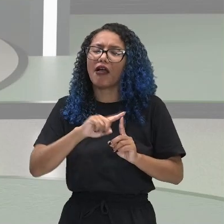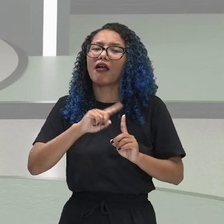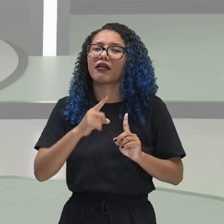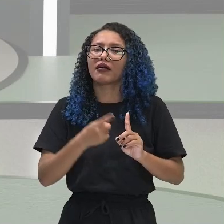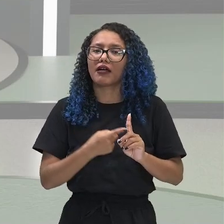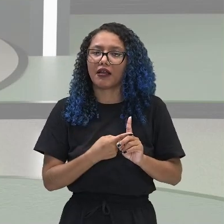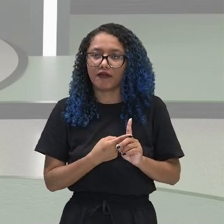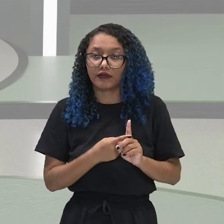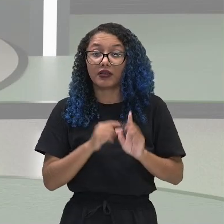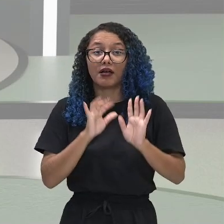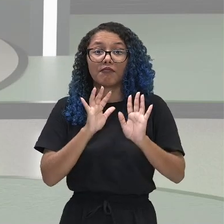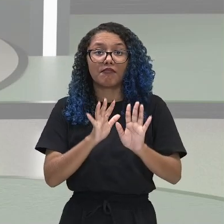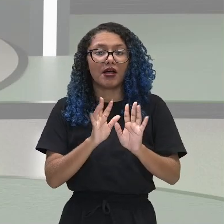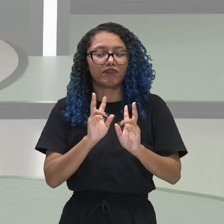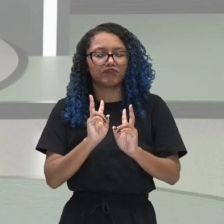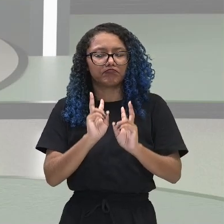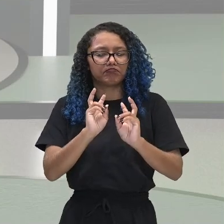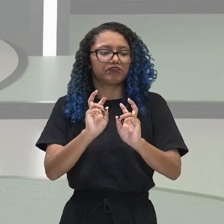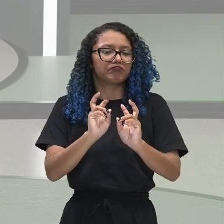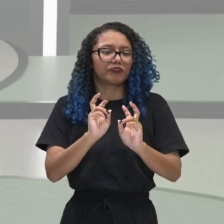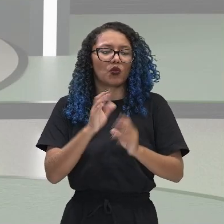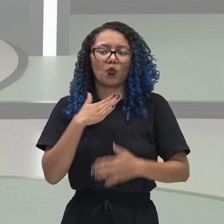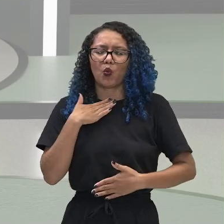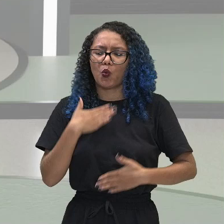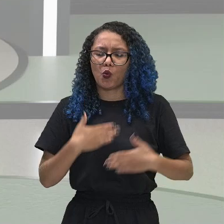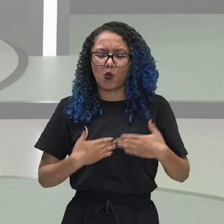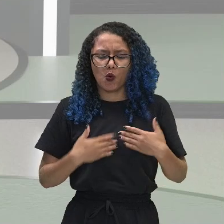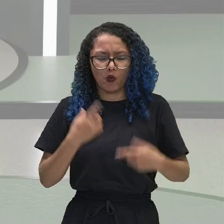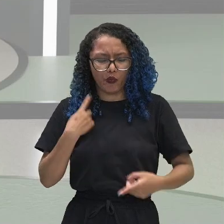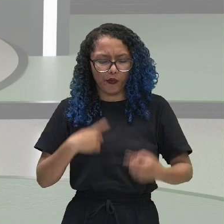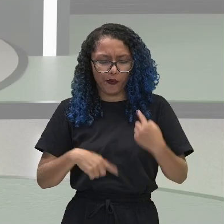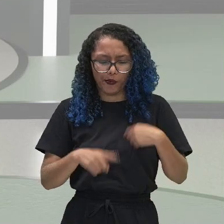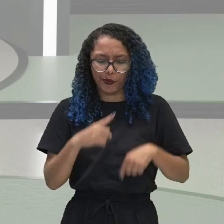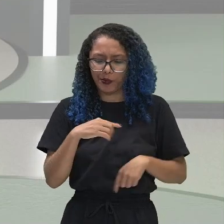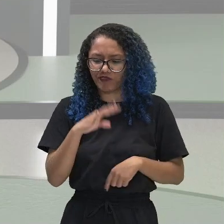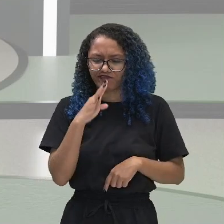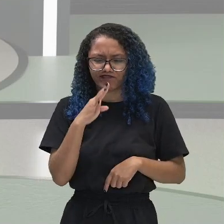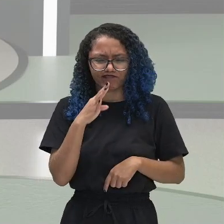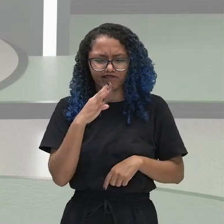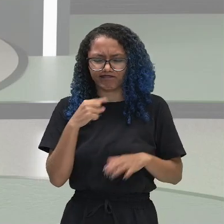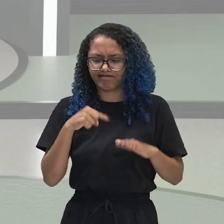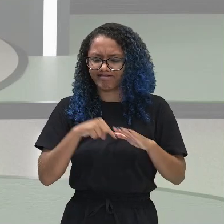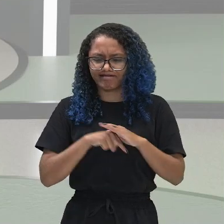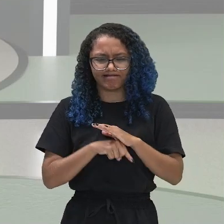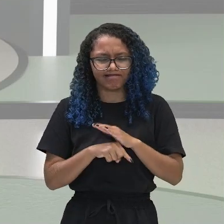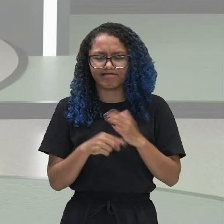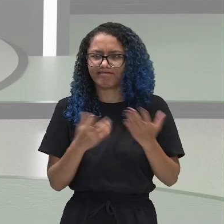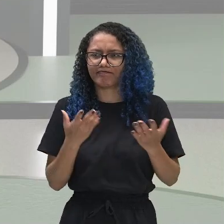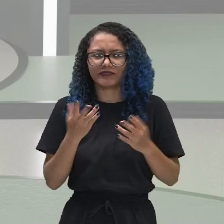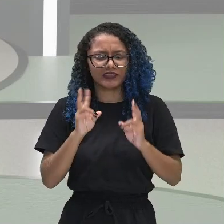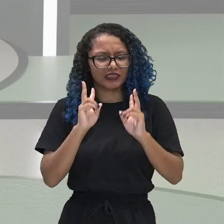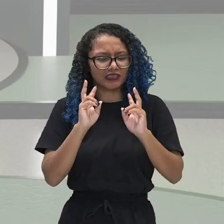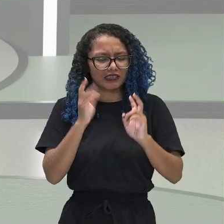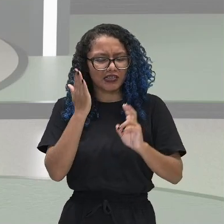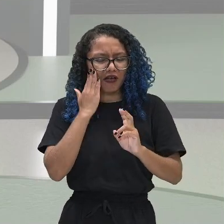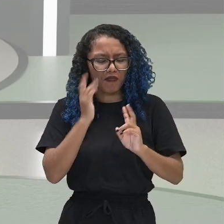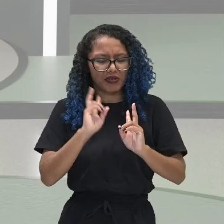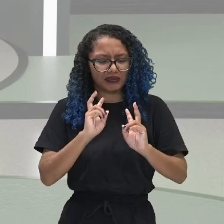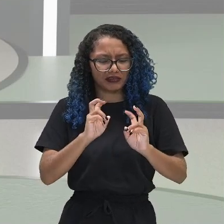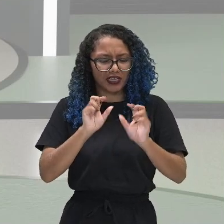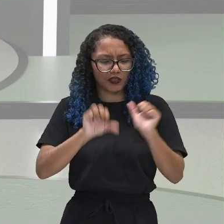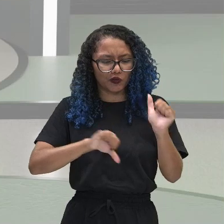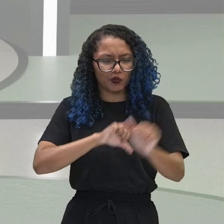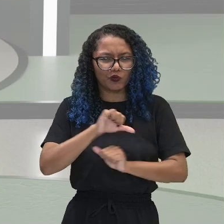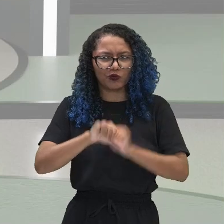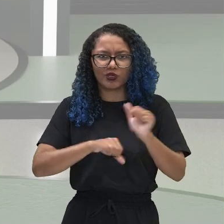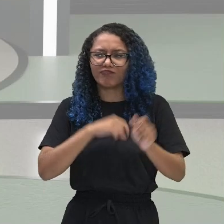ter a noção, porque ela não tem conhecimento do seu metabolismo aprofundado para perceber que já está ocorrendo as mudanças no corpo dela,